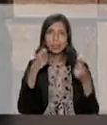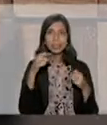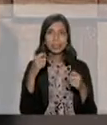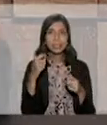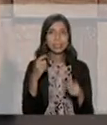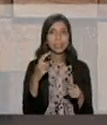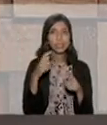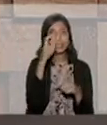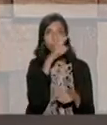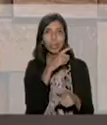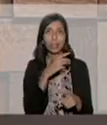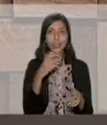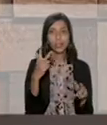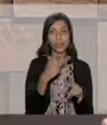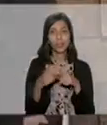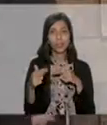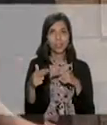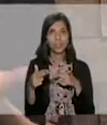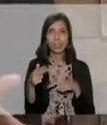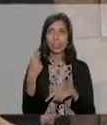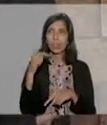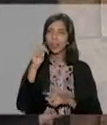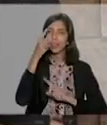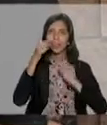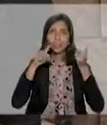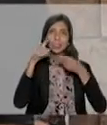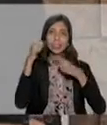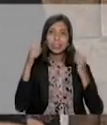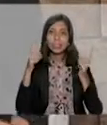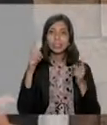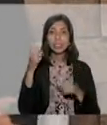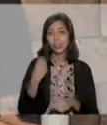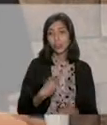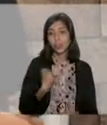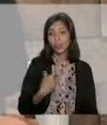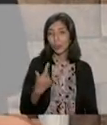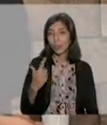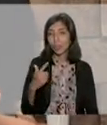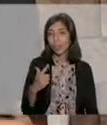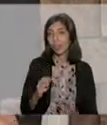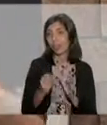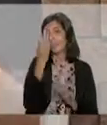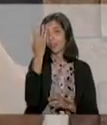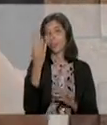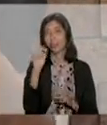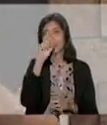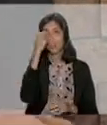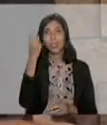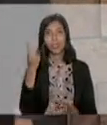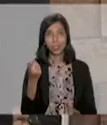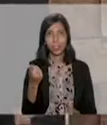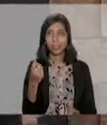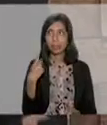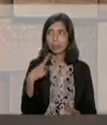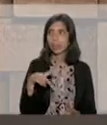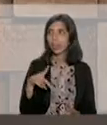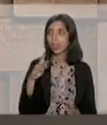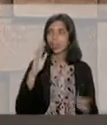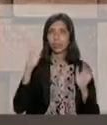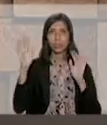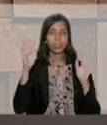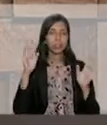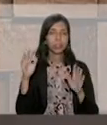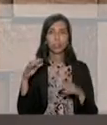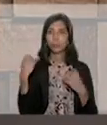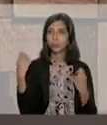sempre tendo que driblar essas dificuldades. E por isso ele é criador, ele traz a essência aquilo que não existe, né? Ele cria, né? E a criação